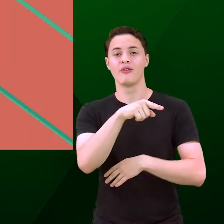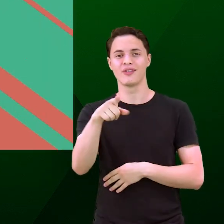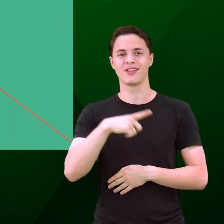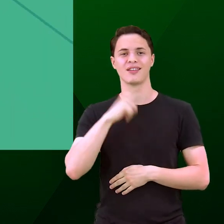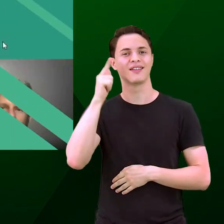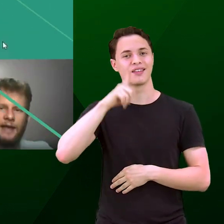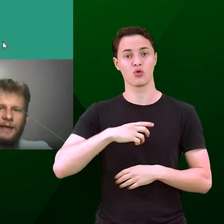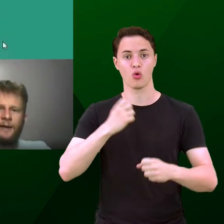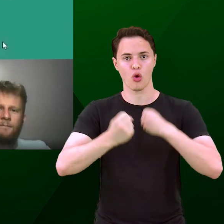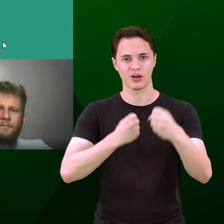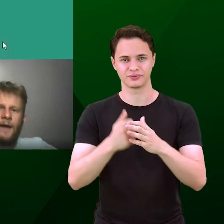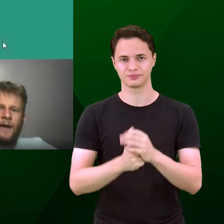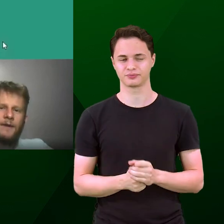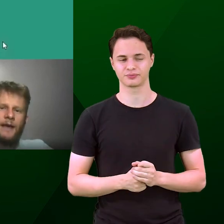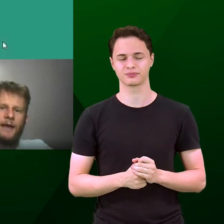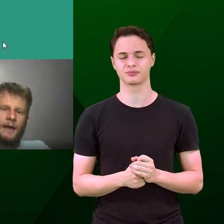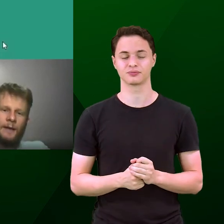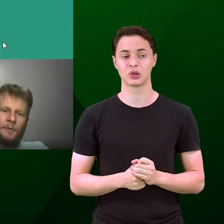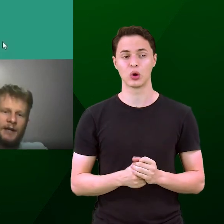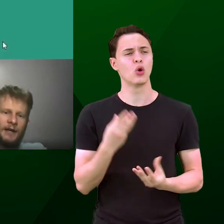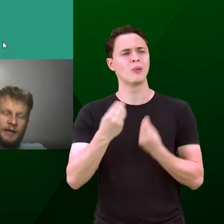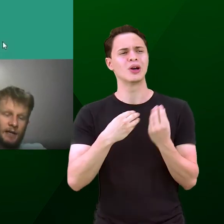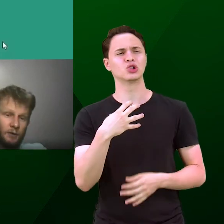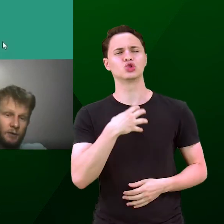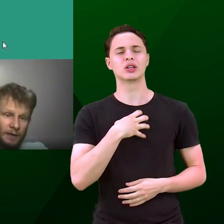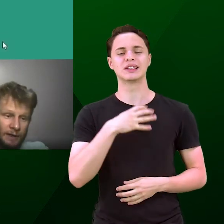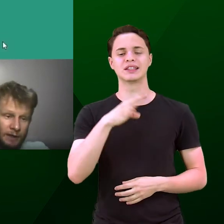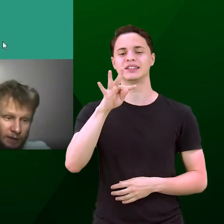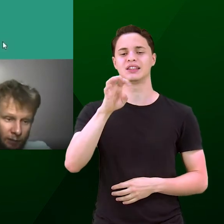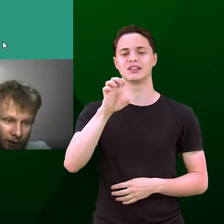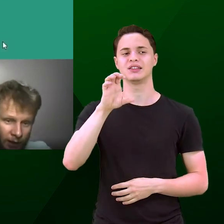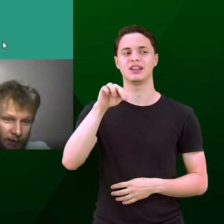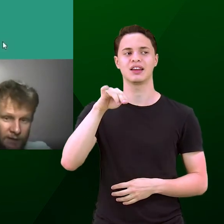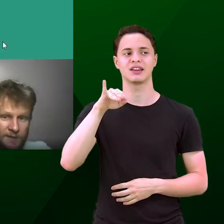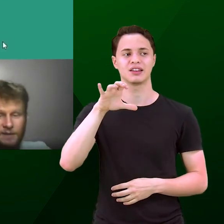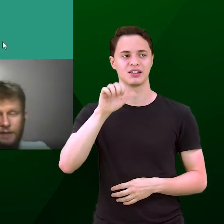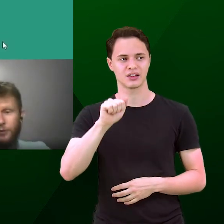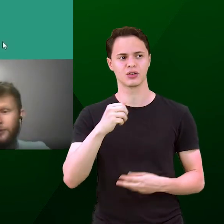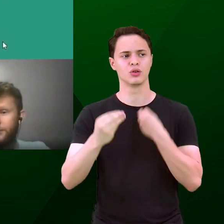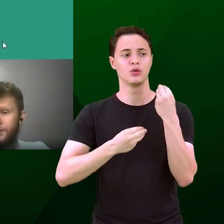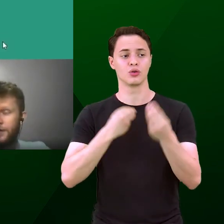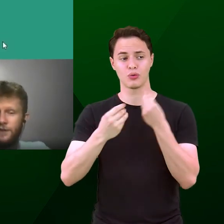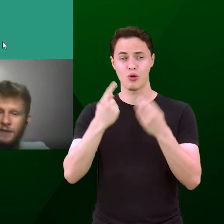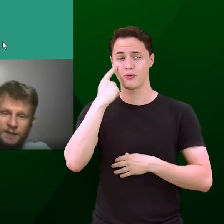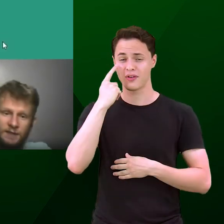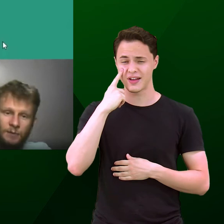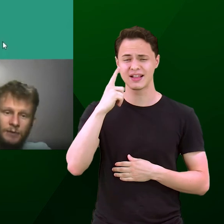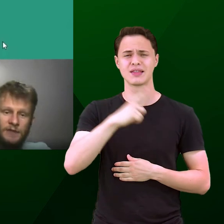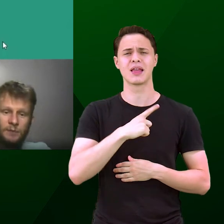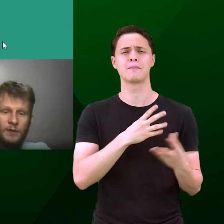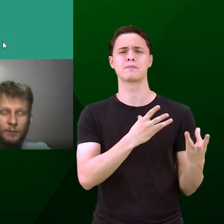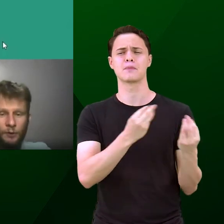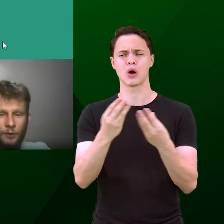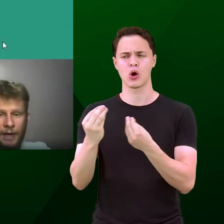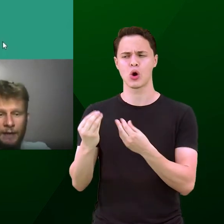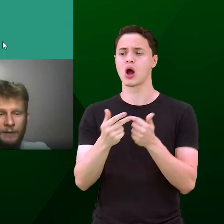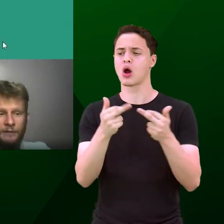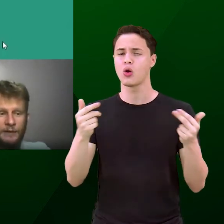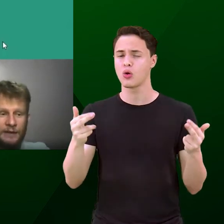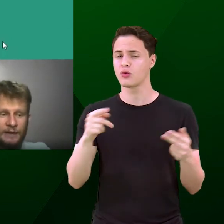pé aqui, torcer, né, o pé, ter alguma lesão nesse sentido, essa mudança de rumo, né, você está